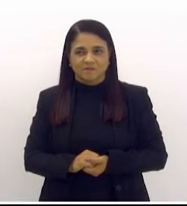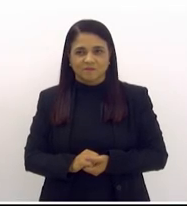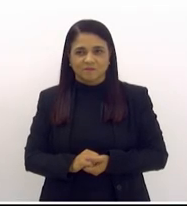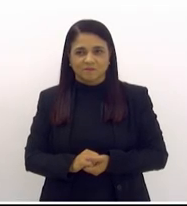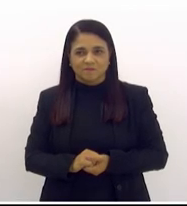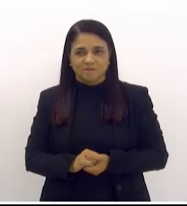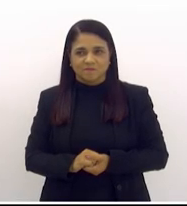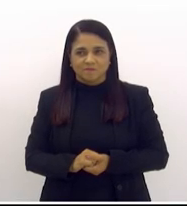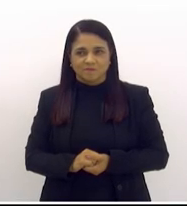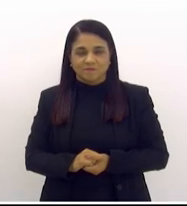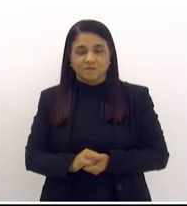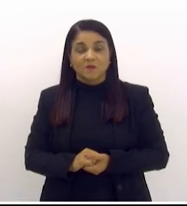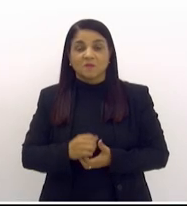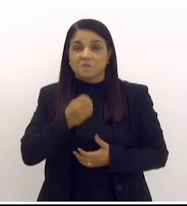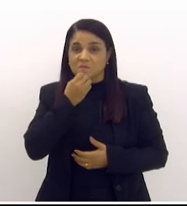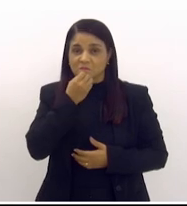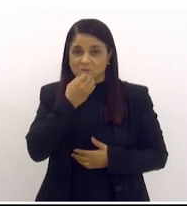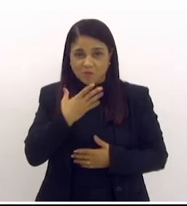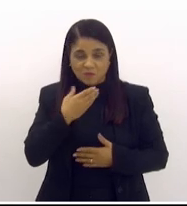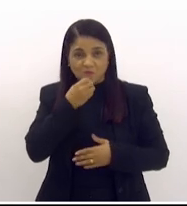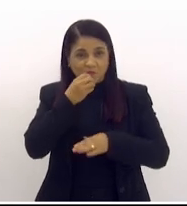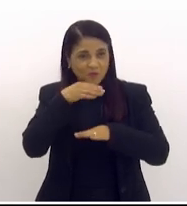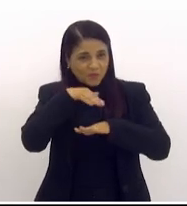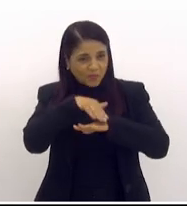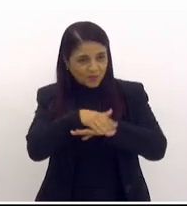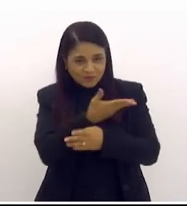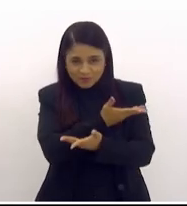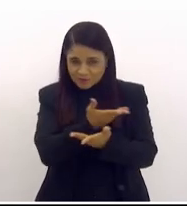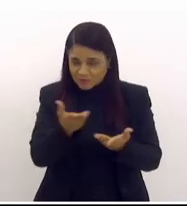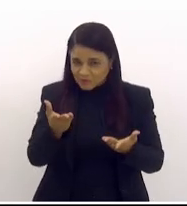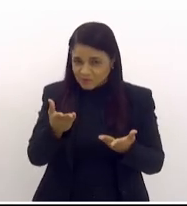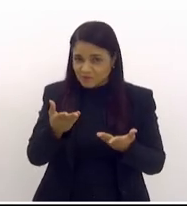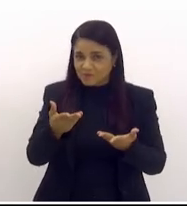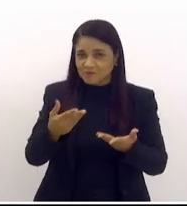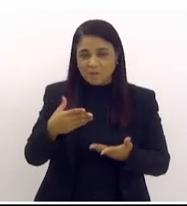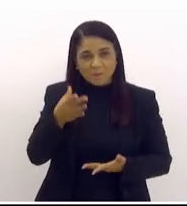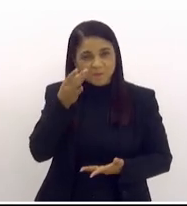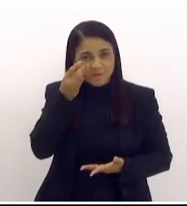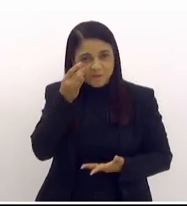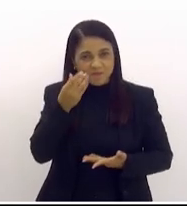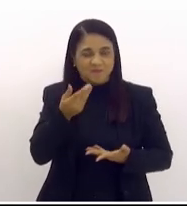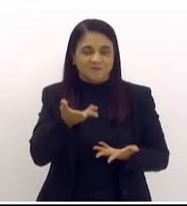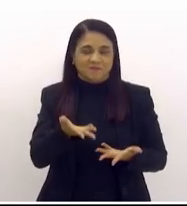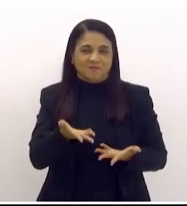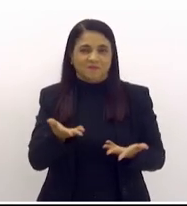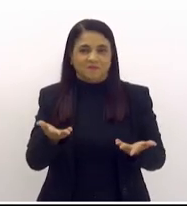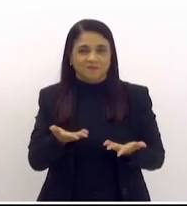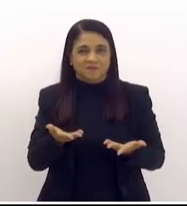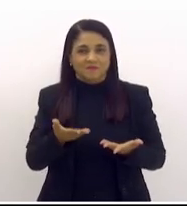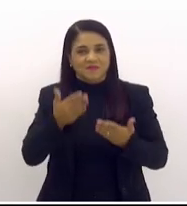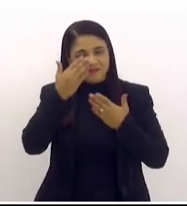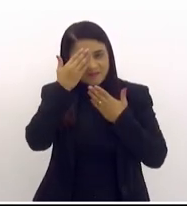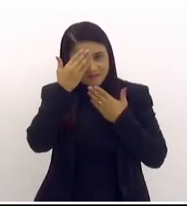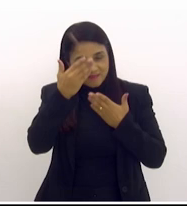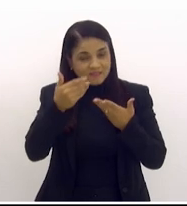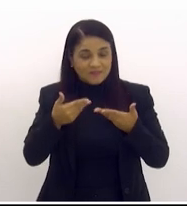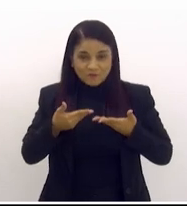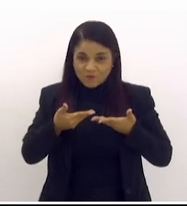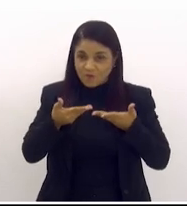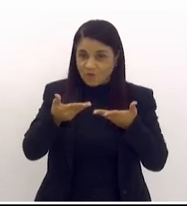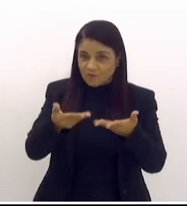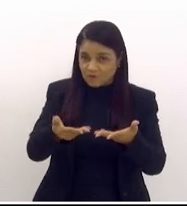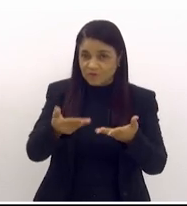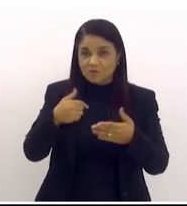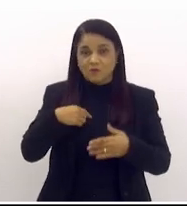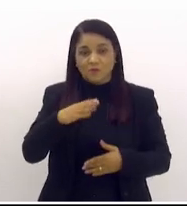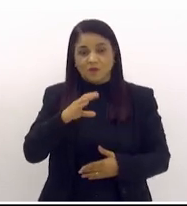favor bom boa noite aí a todos e todas presentes Agradecer o convite aqui meu